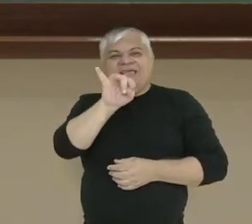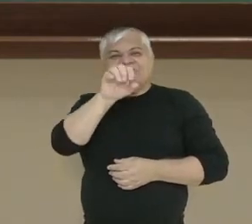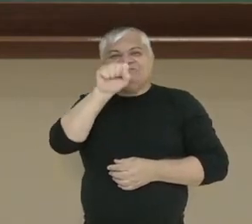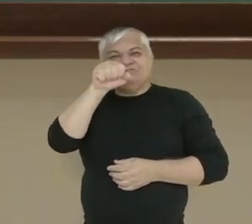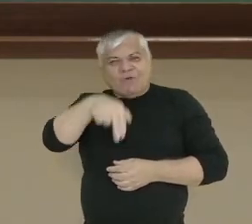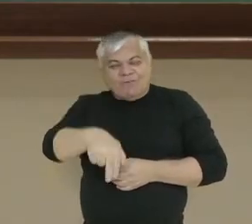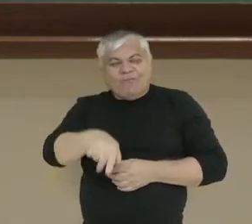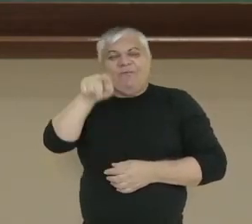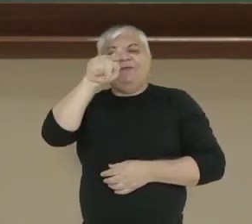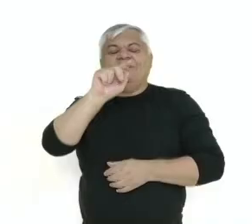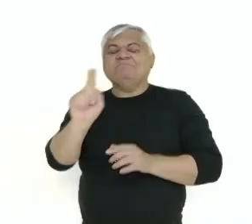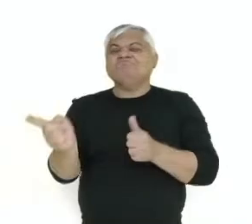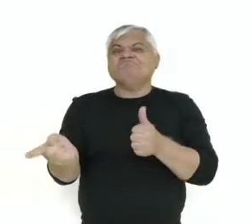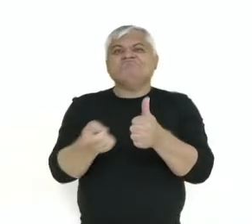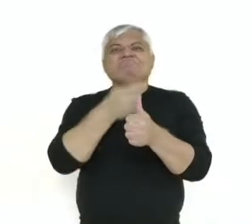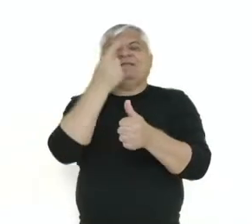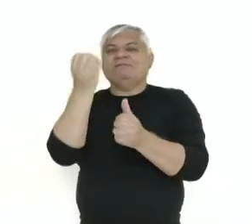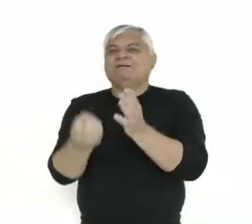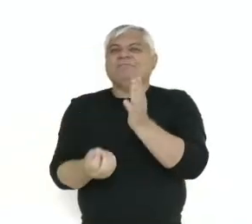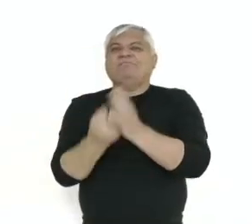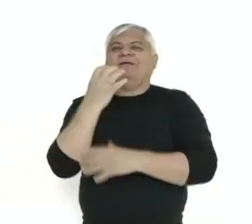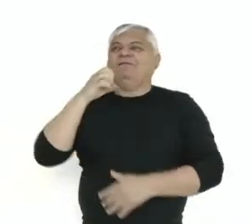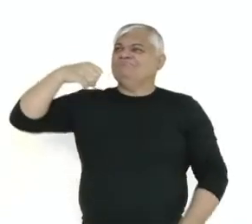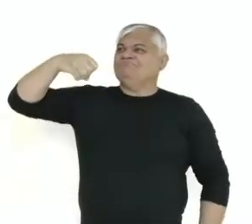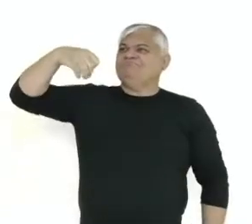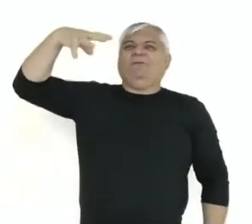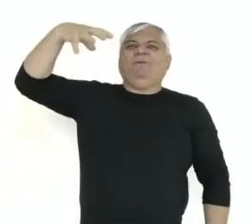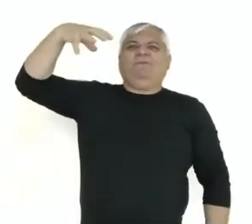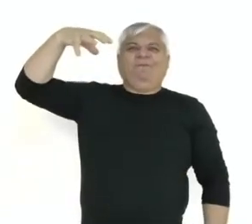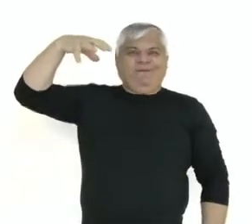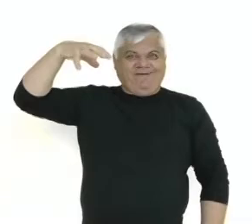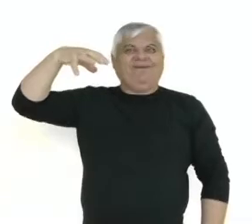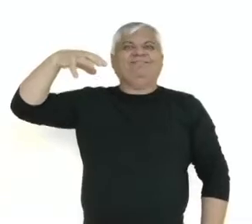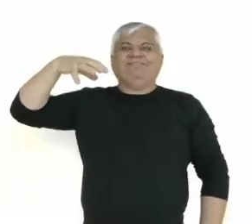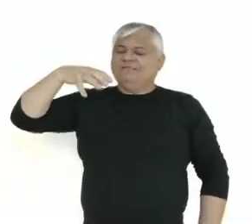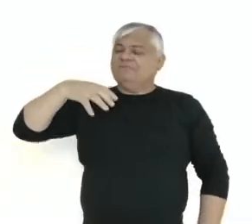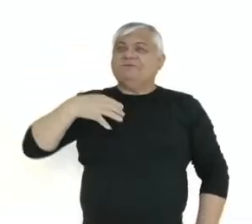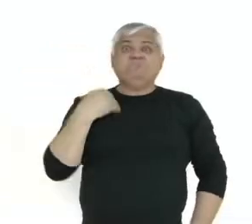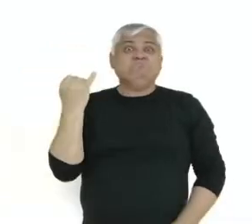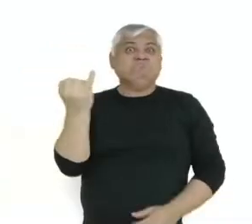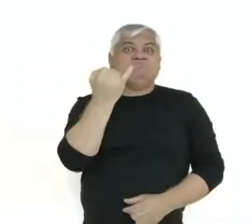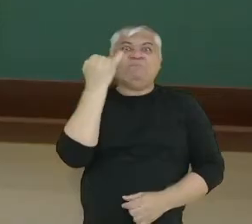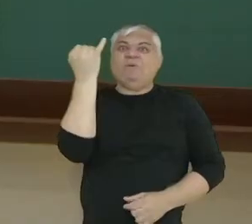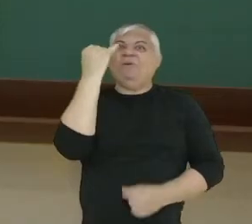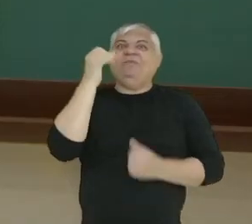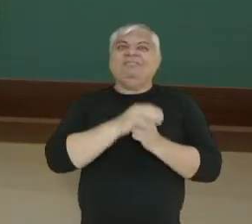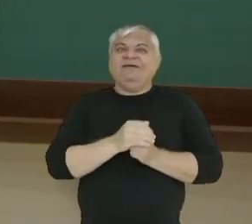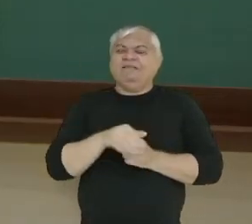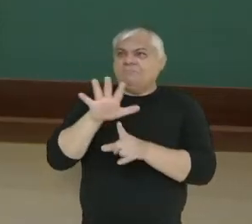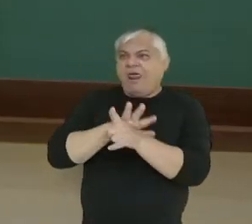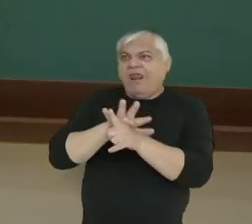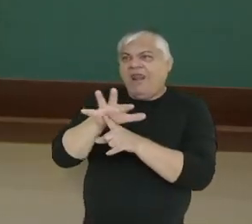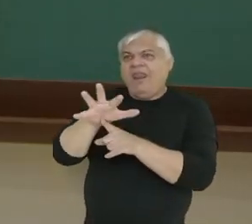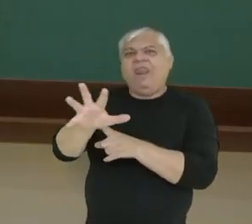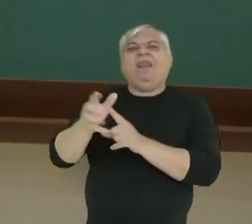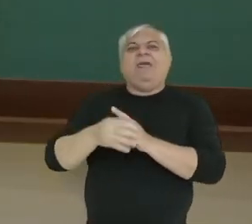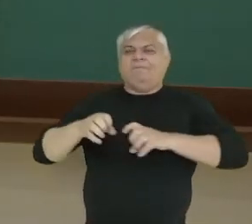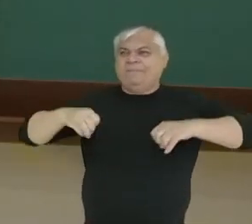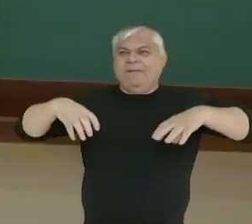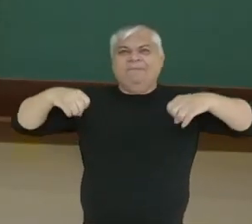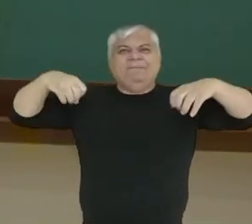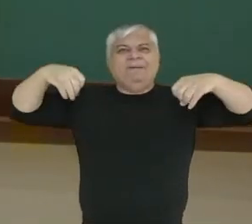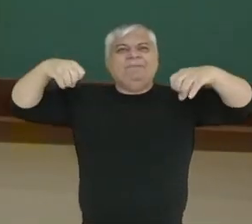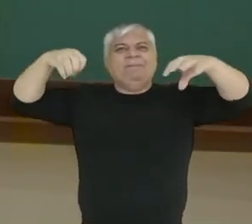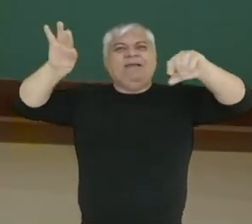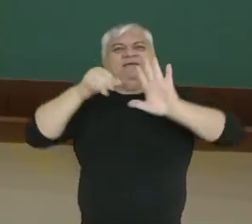fonte decisiva para o uso residencial da eletricidade, mas mais ainda, a gente vai ver que